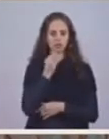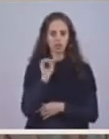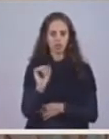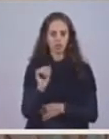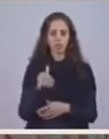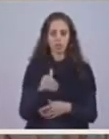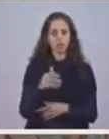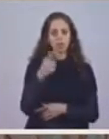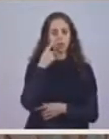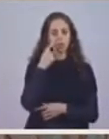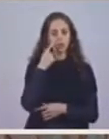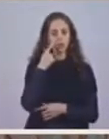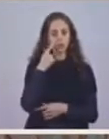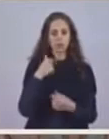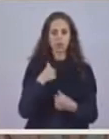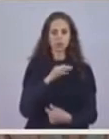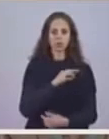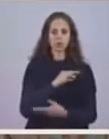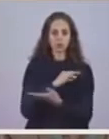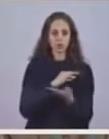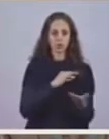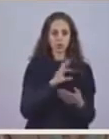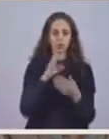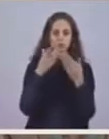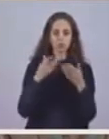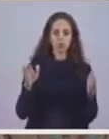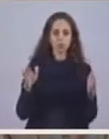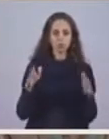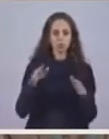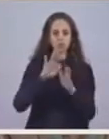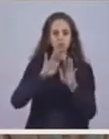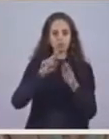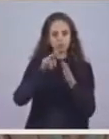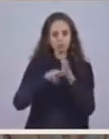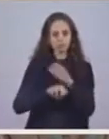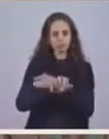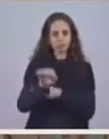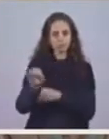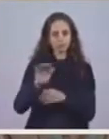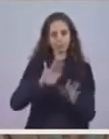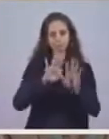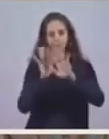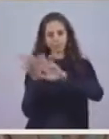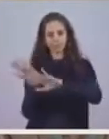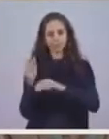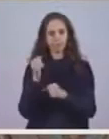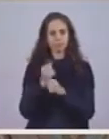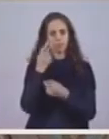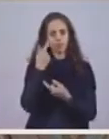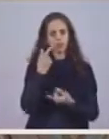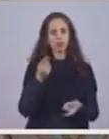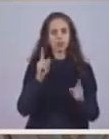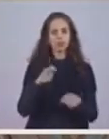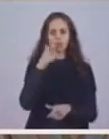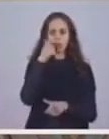Haveis de reconhecer que eu sou o Senhor, quando abrir os vossos túmulos e deles vos fizer ressuscitar, ó